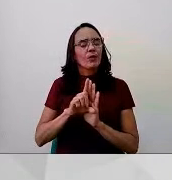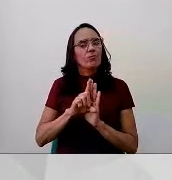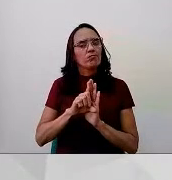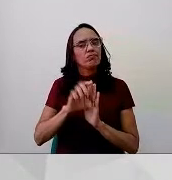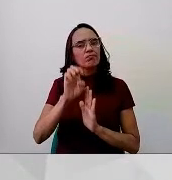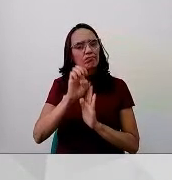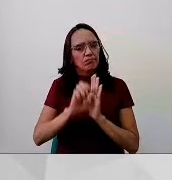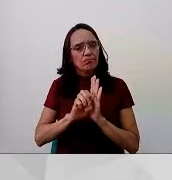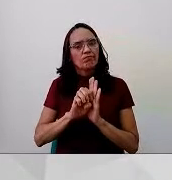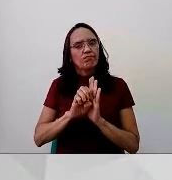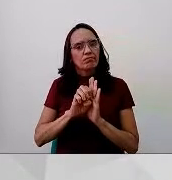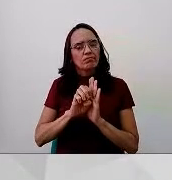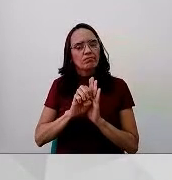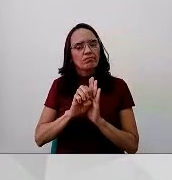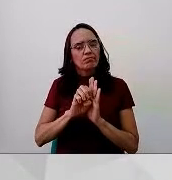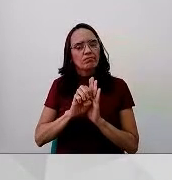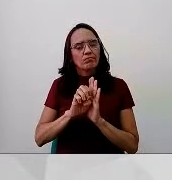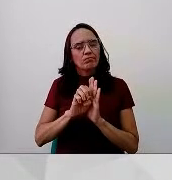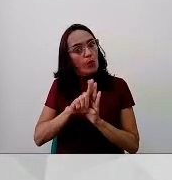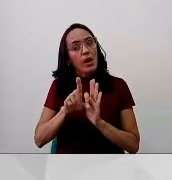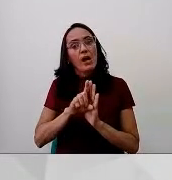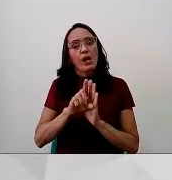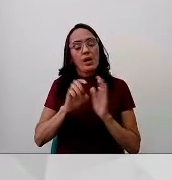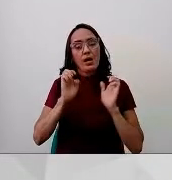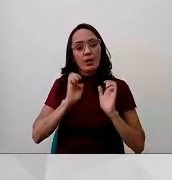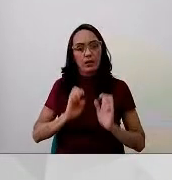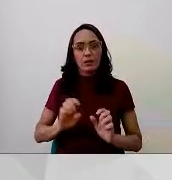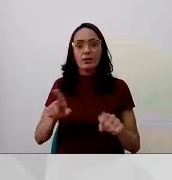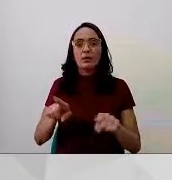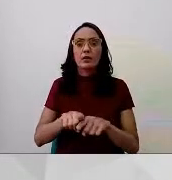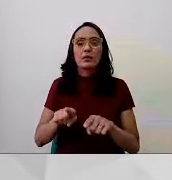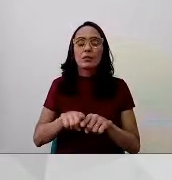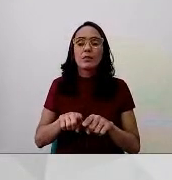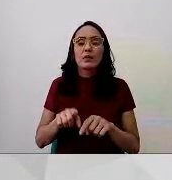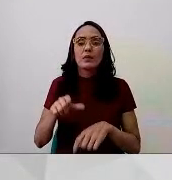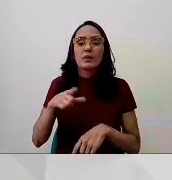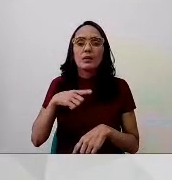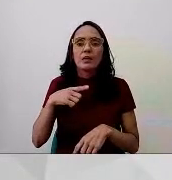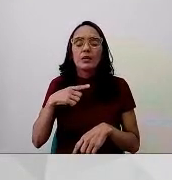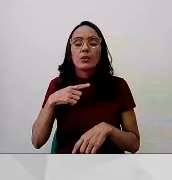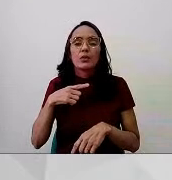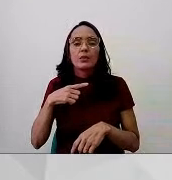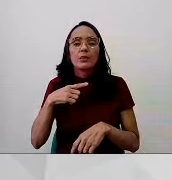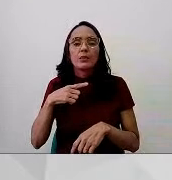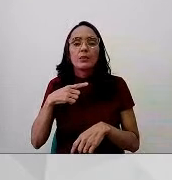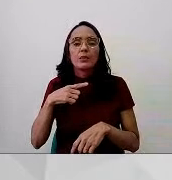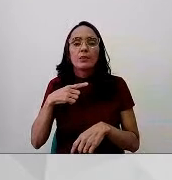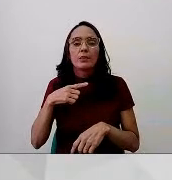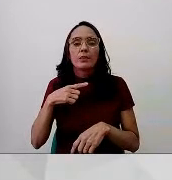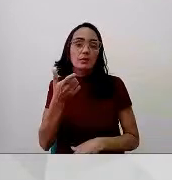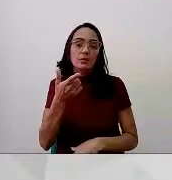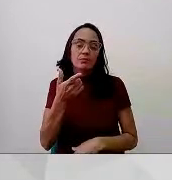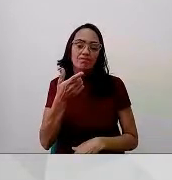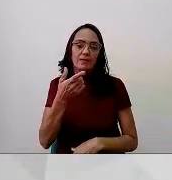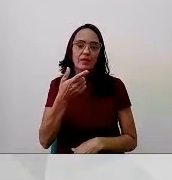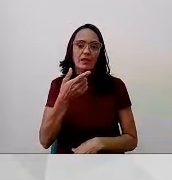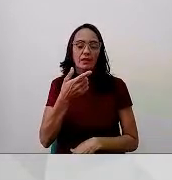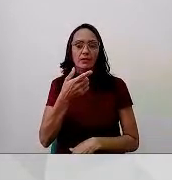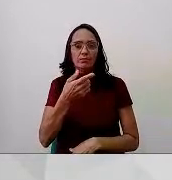Então, não tem um motorista, uma carta de motorista, né? Se ocorreu um acidente, quem é o responsável?